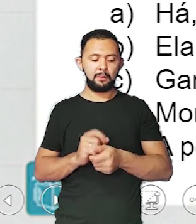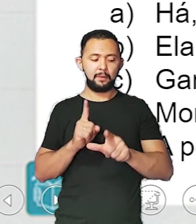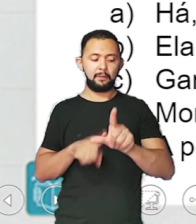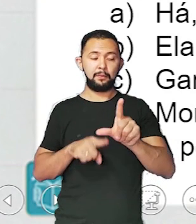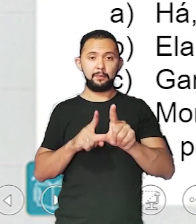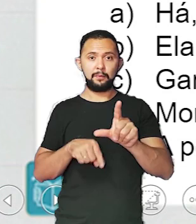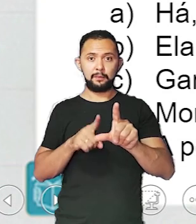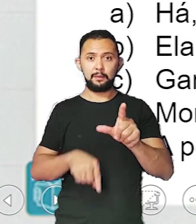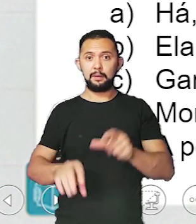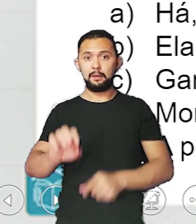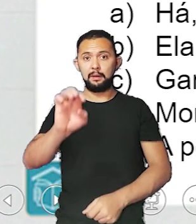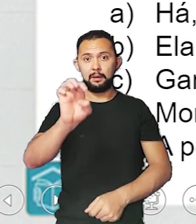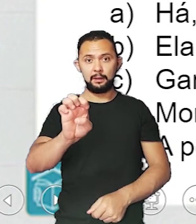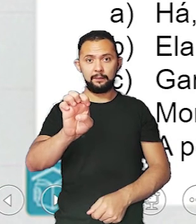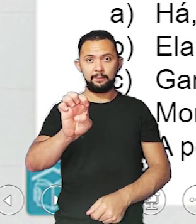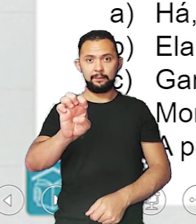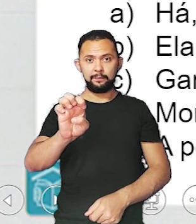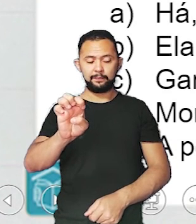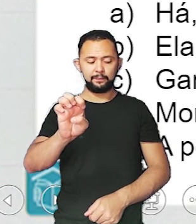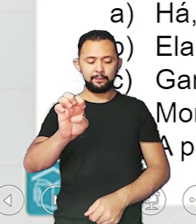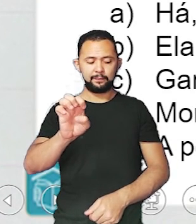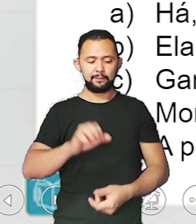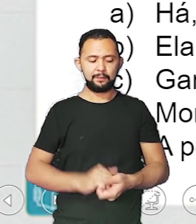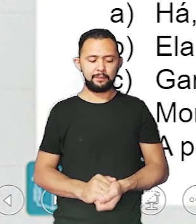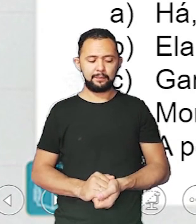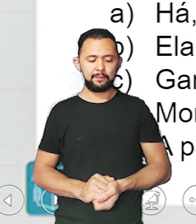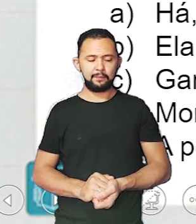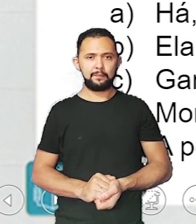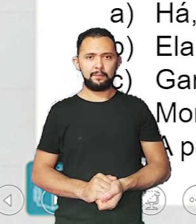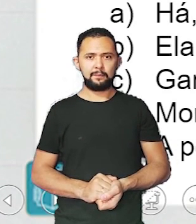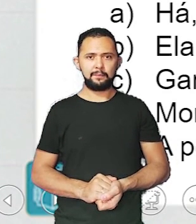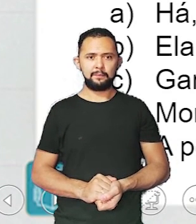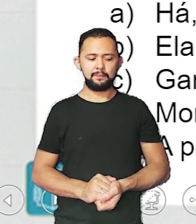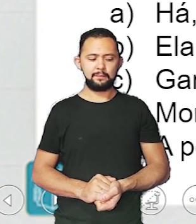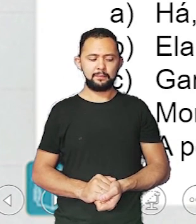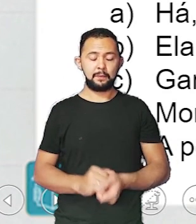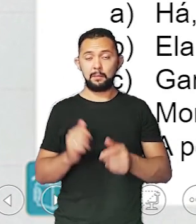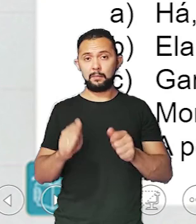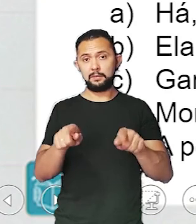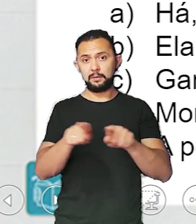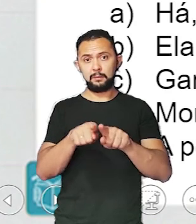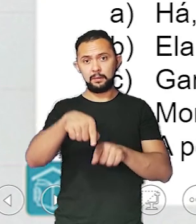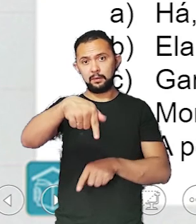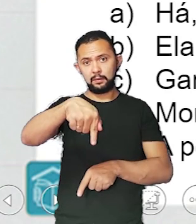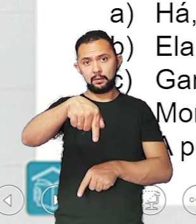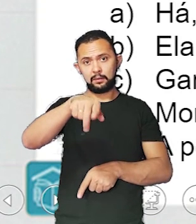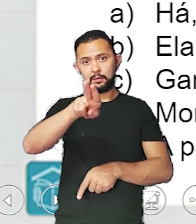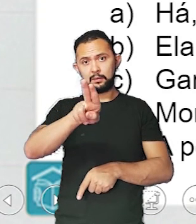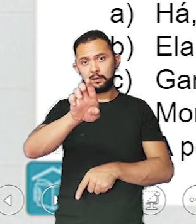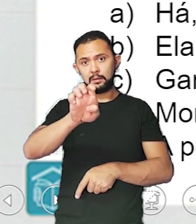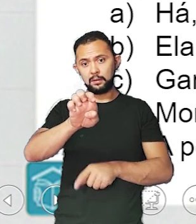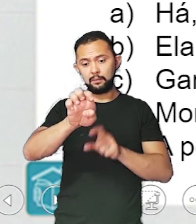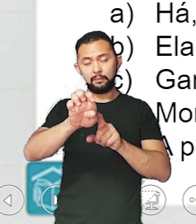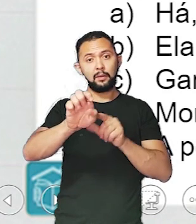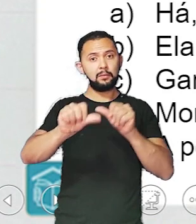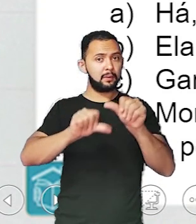palavra casa, né? Beleza? Então, dá até para trocar esse aqui, né? Esse em que pelo onde, né? Moro na casa